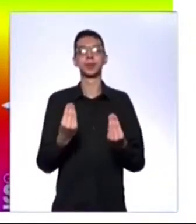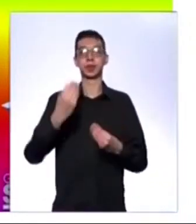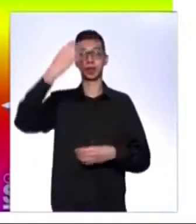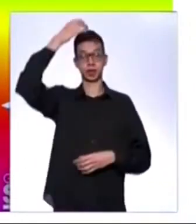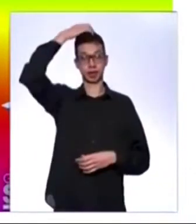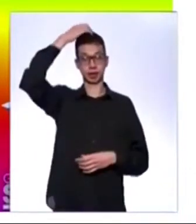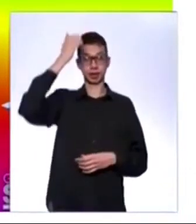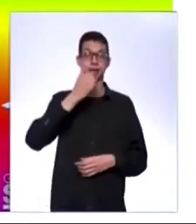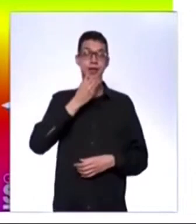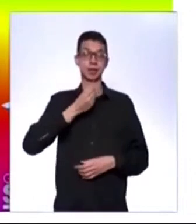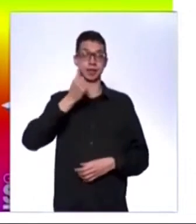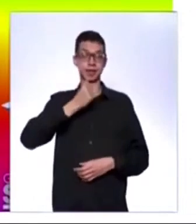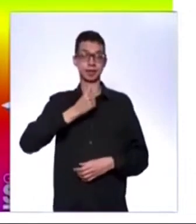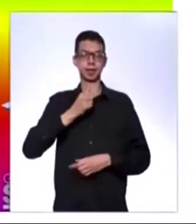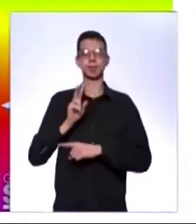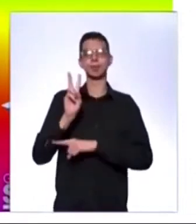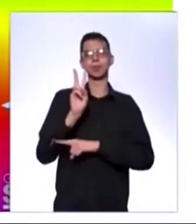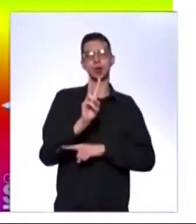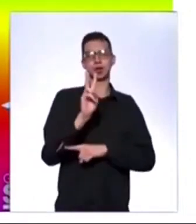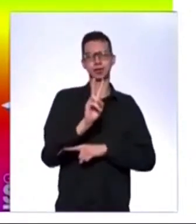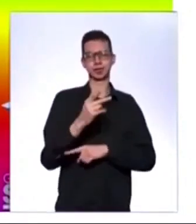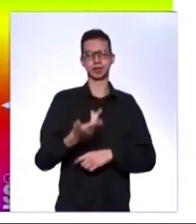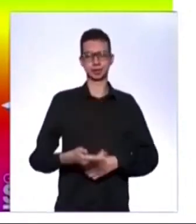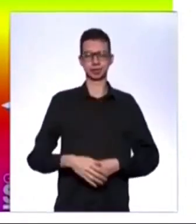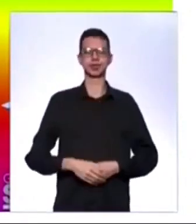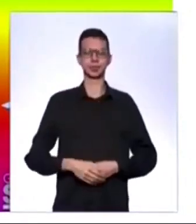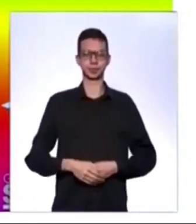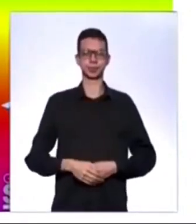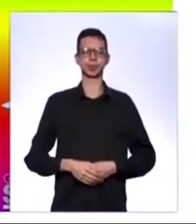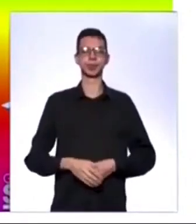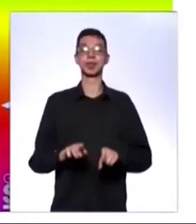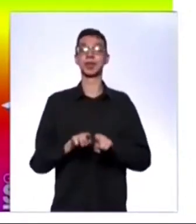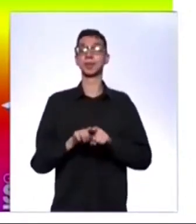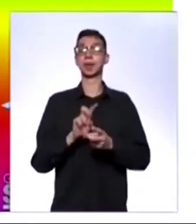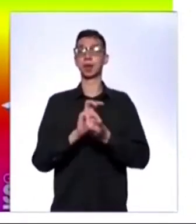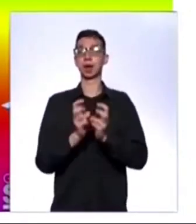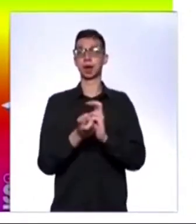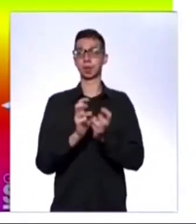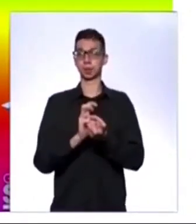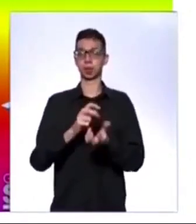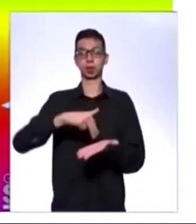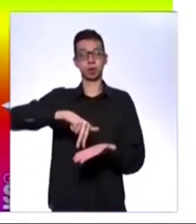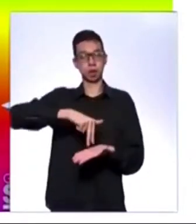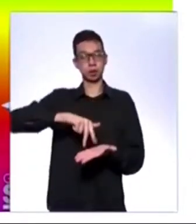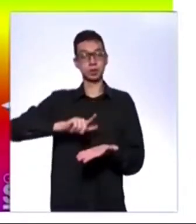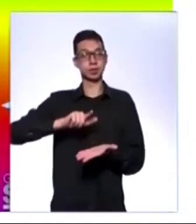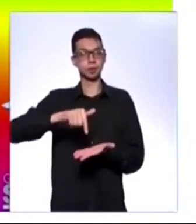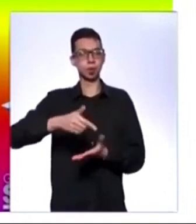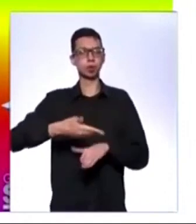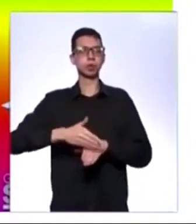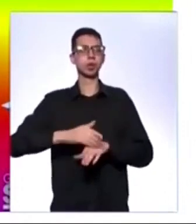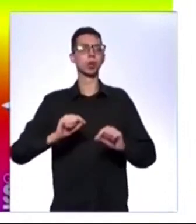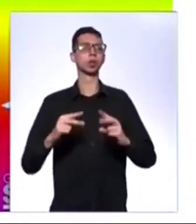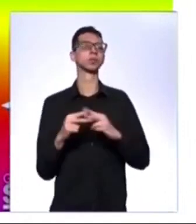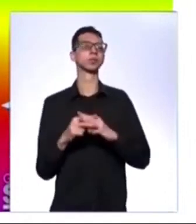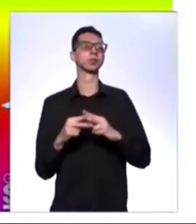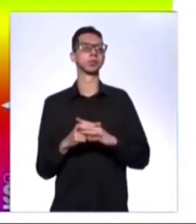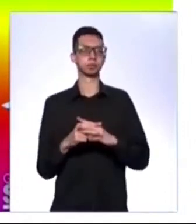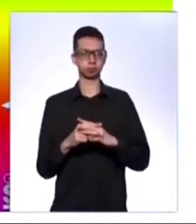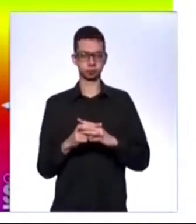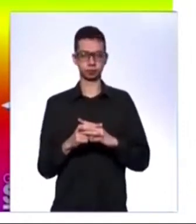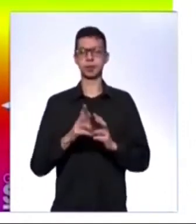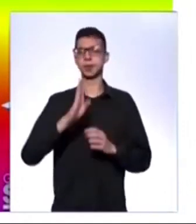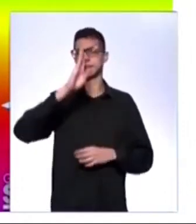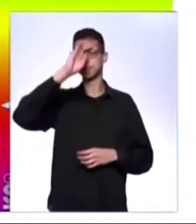da festa. Nós vamos ter a capoeira, que é uma dança, né, que depois virou uma arte marcial, cujo principal instrumento